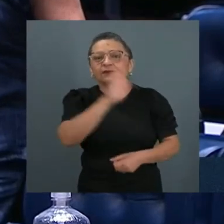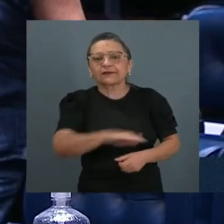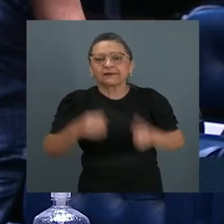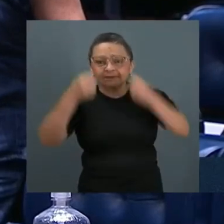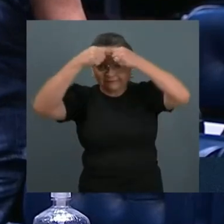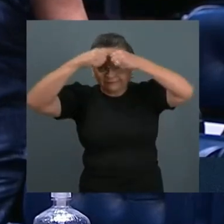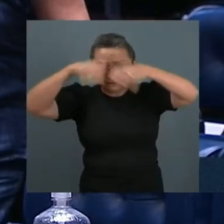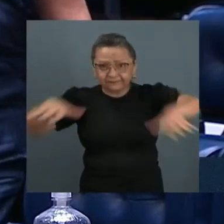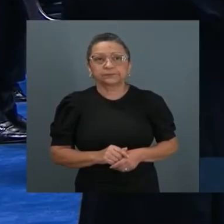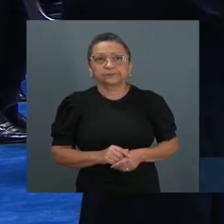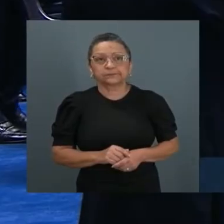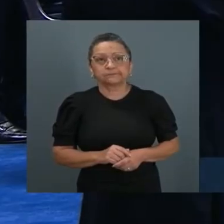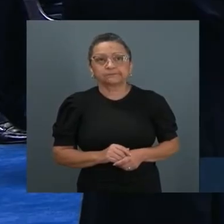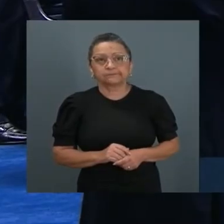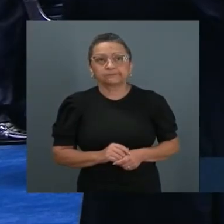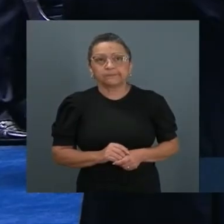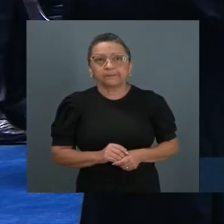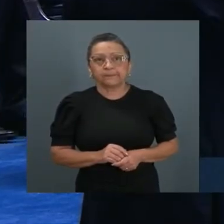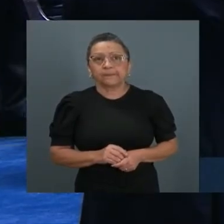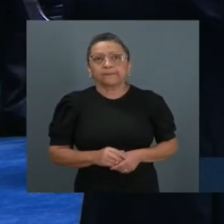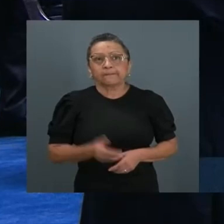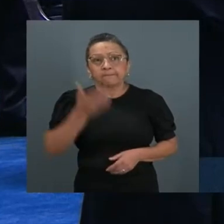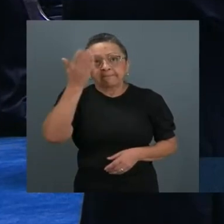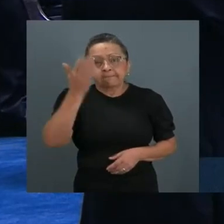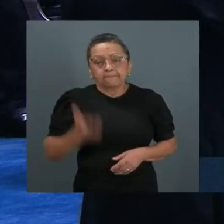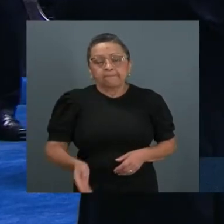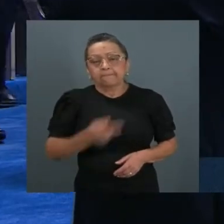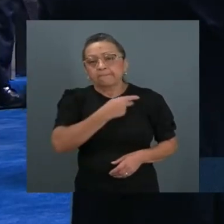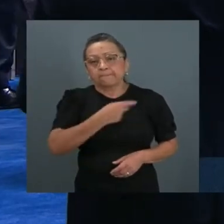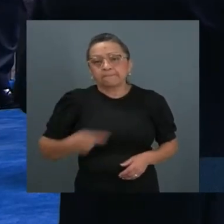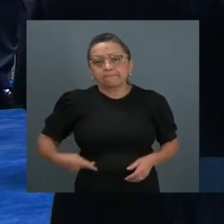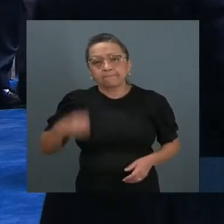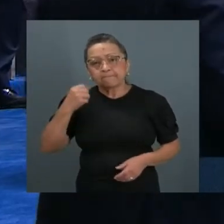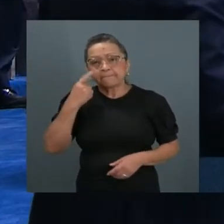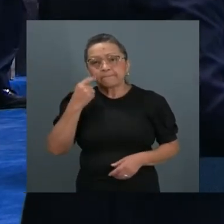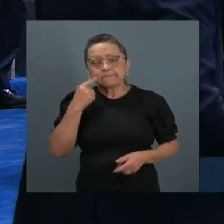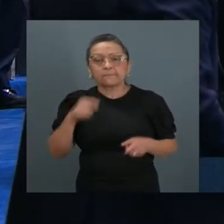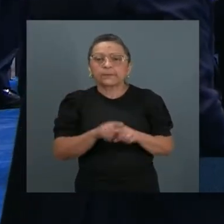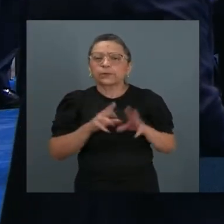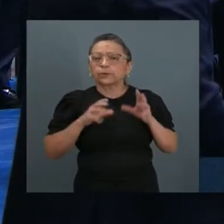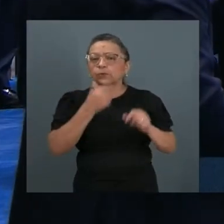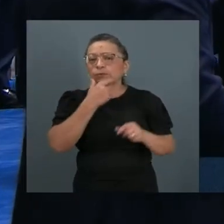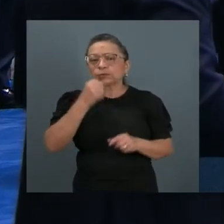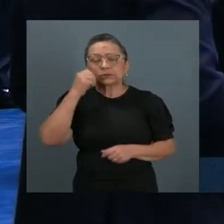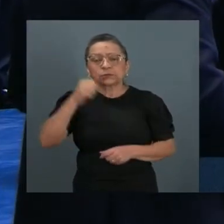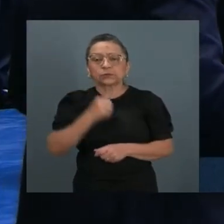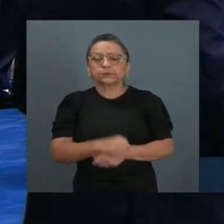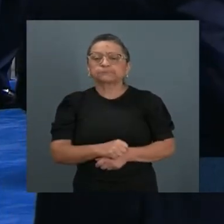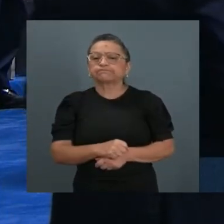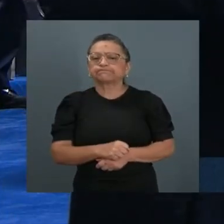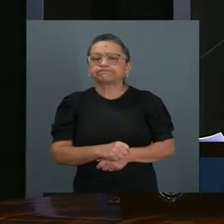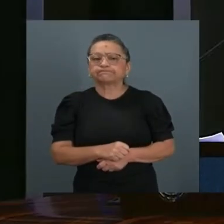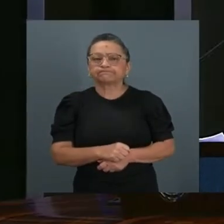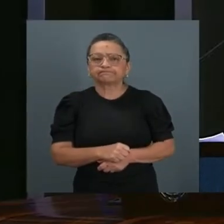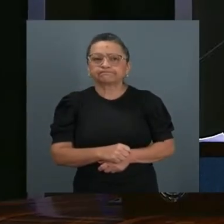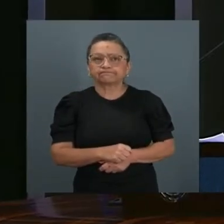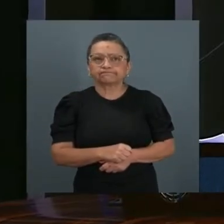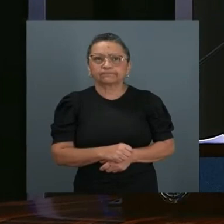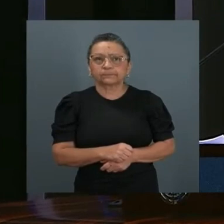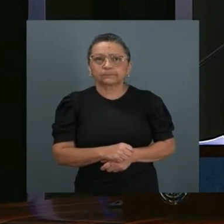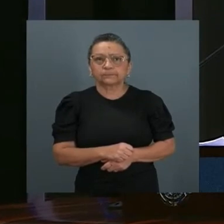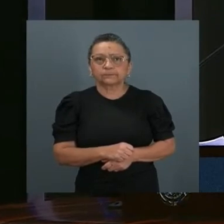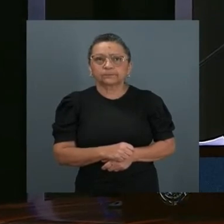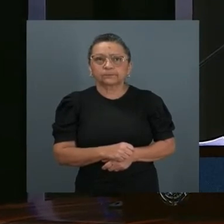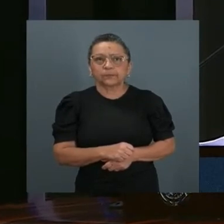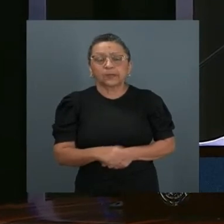com autismo. Obrigado. Senhor presidente, senhoras e senhores senadores e senadoras, eu vou começar a minha fala pelo que